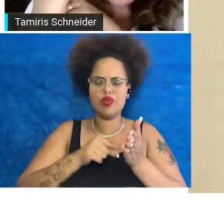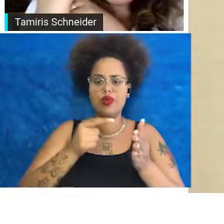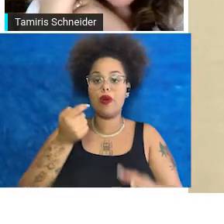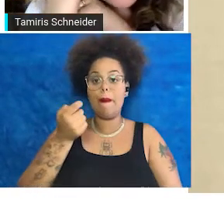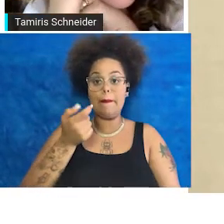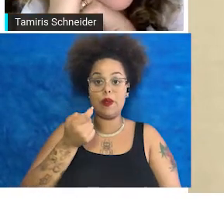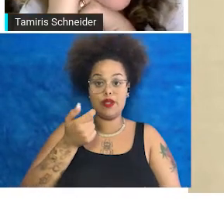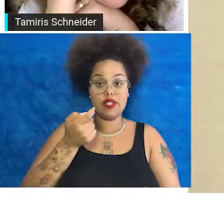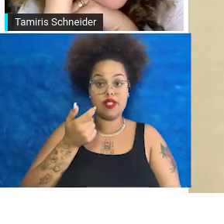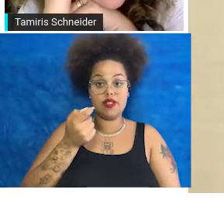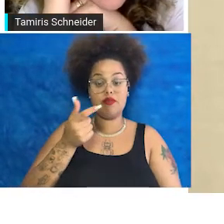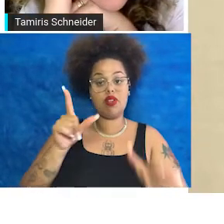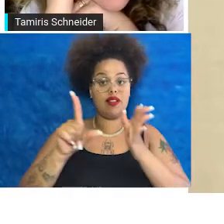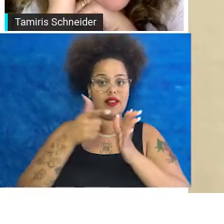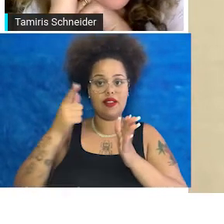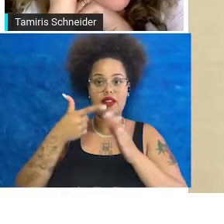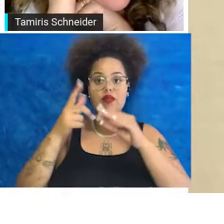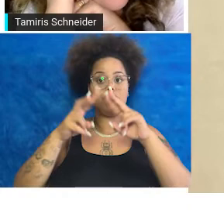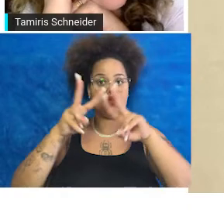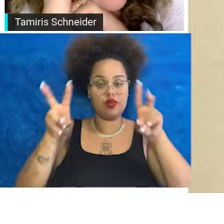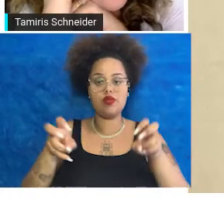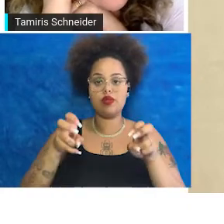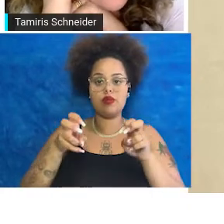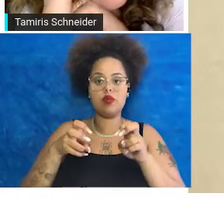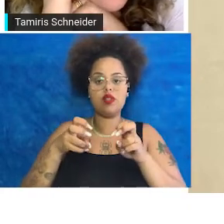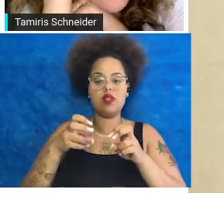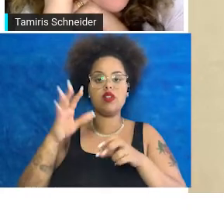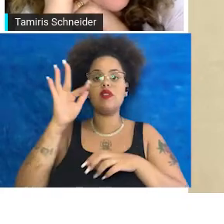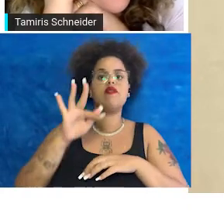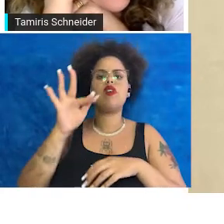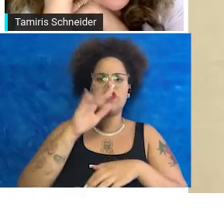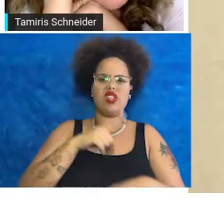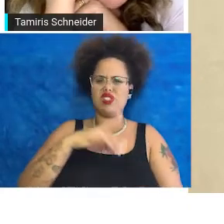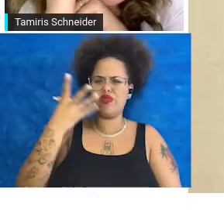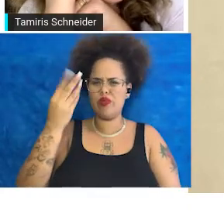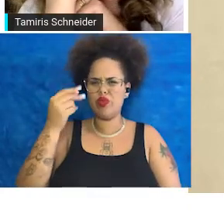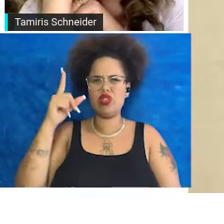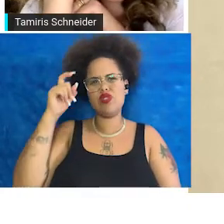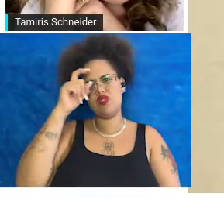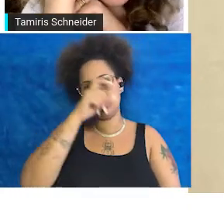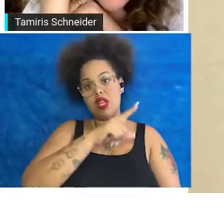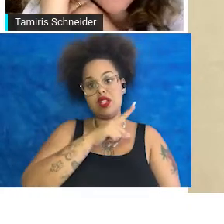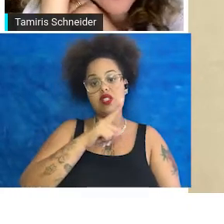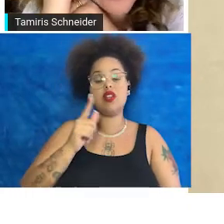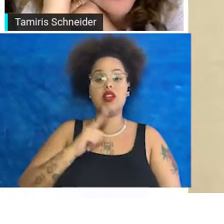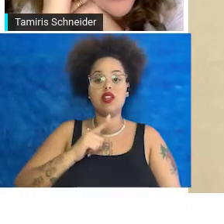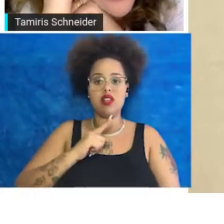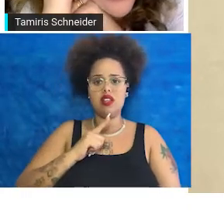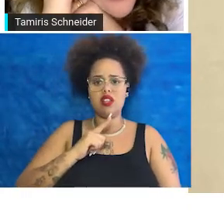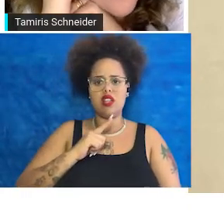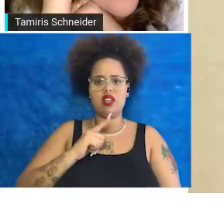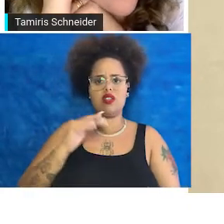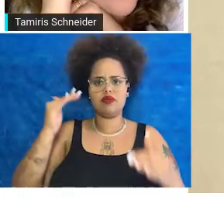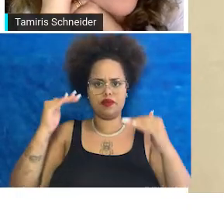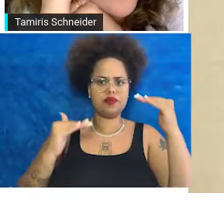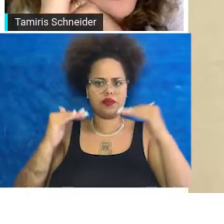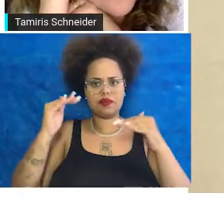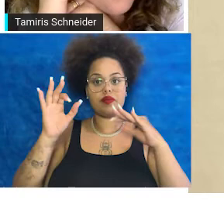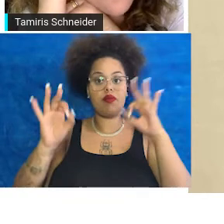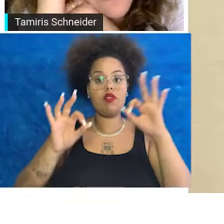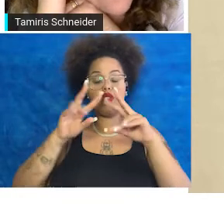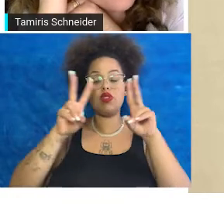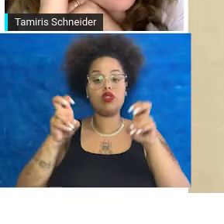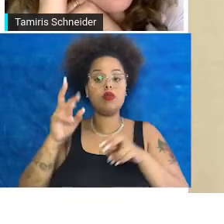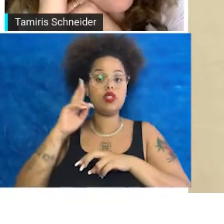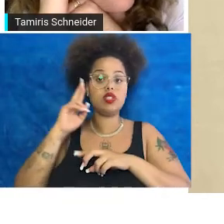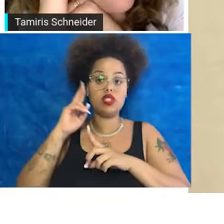pouquíssima literatura sobre isso. Na faculdade eu tive muita dificuldade em ter livros traduzidos especificamente sobre direção